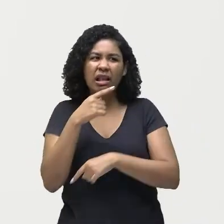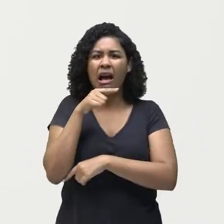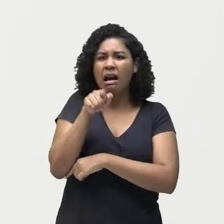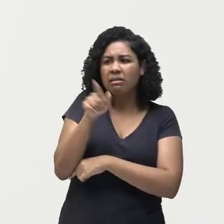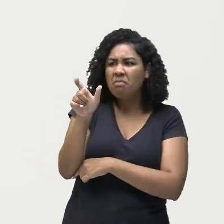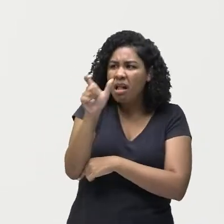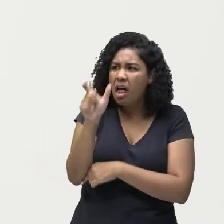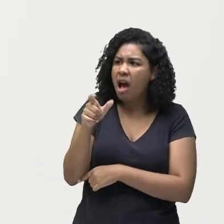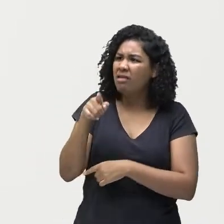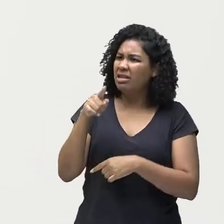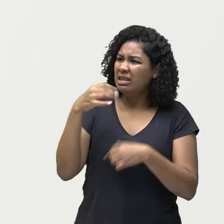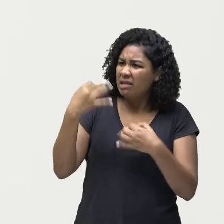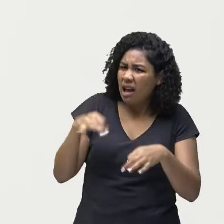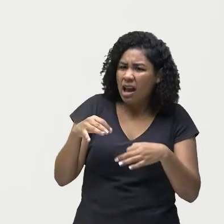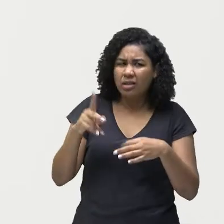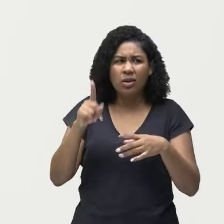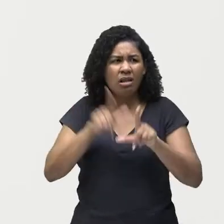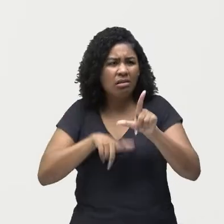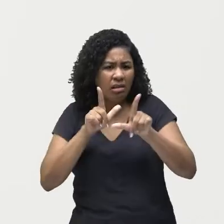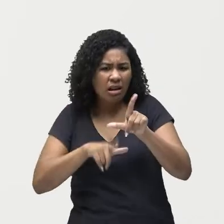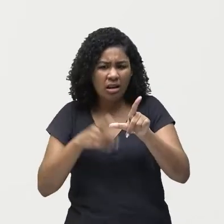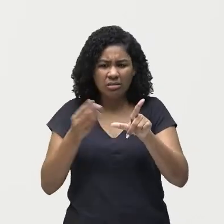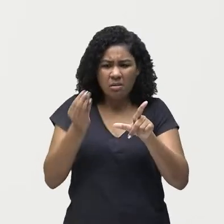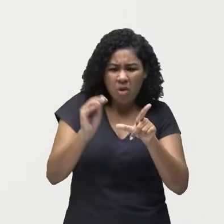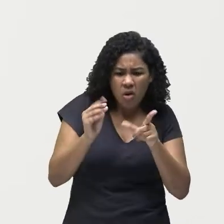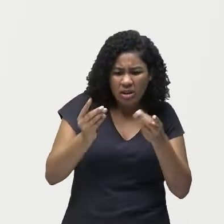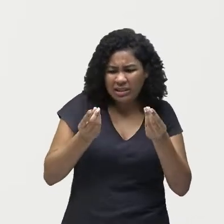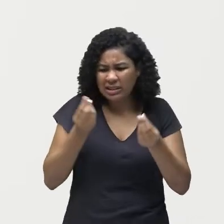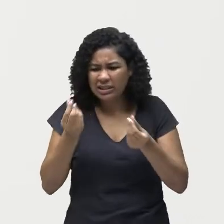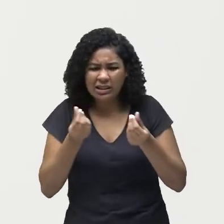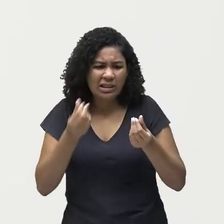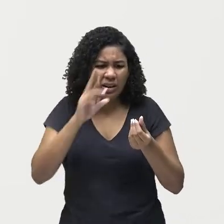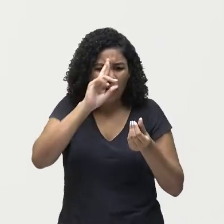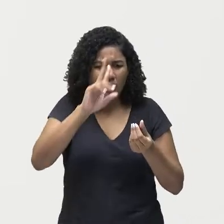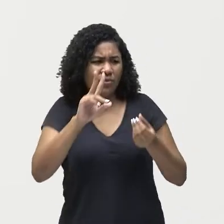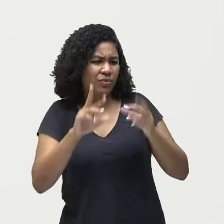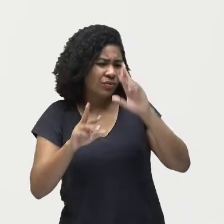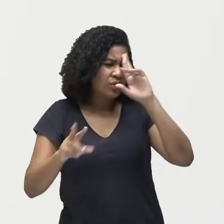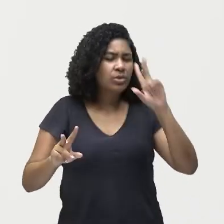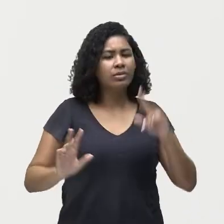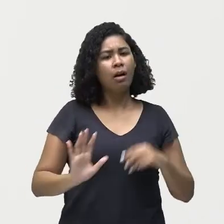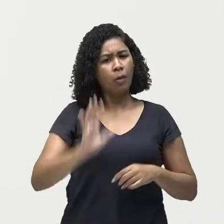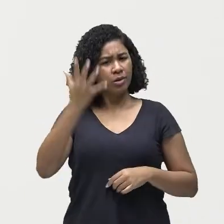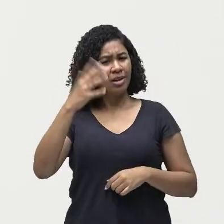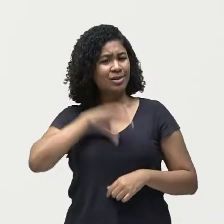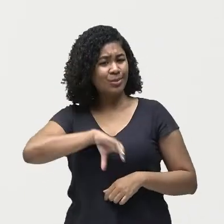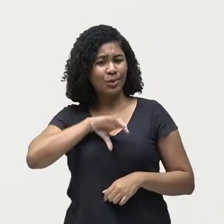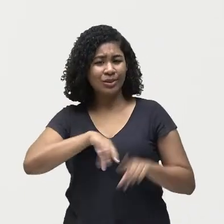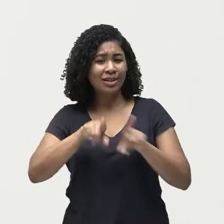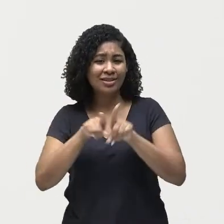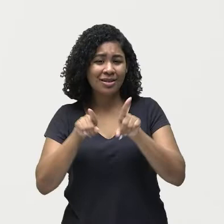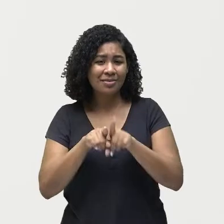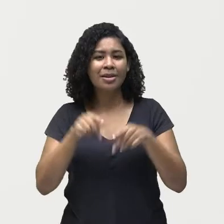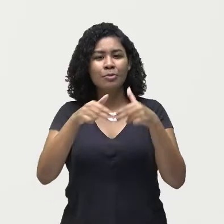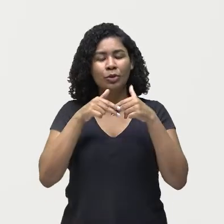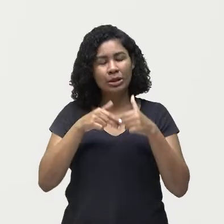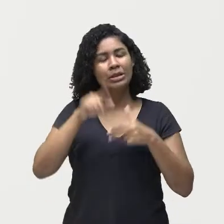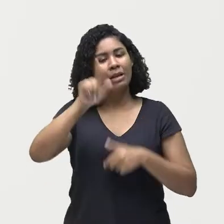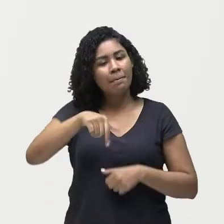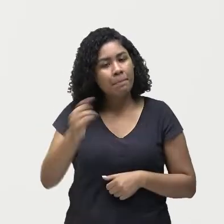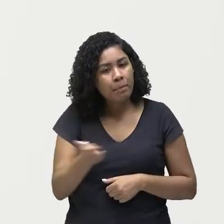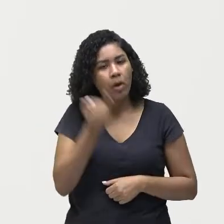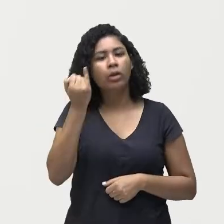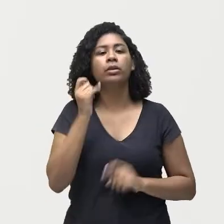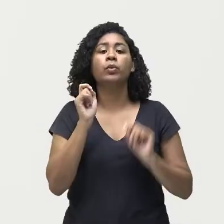palavra? Com que letra, né? E acontece até também na nossa língua materna, e é por isso que nós reforçamos aqui